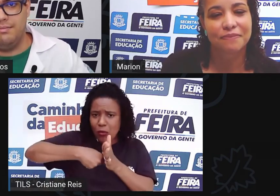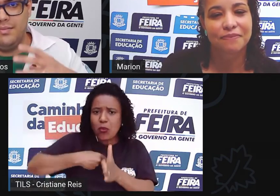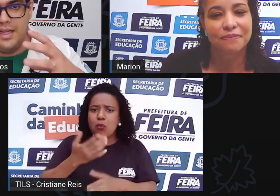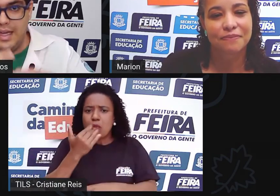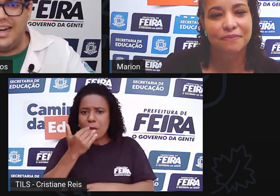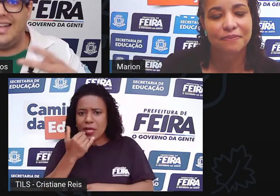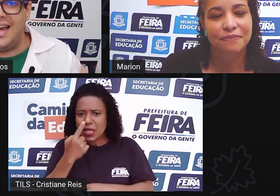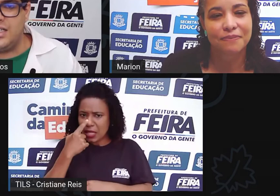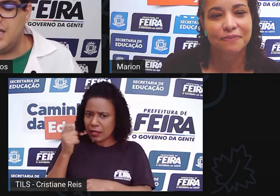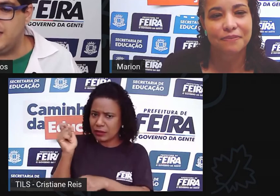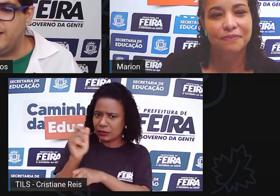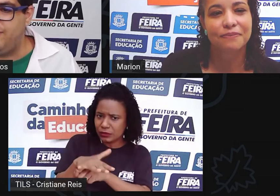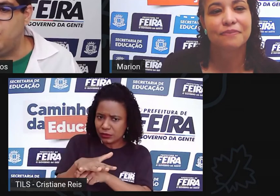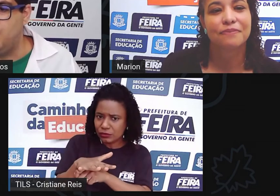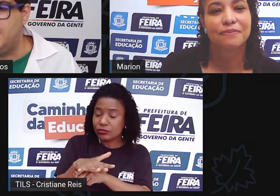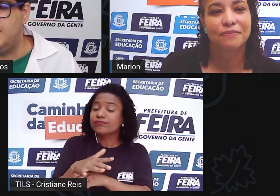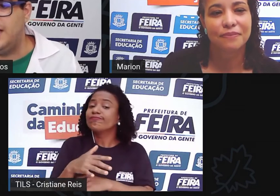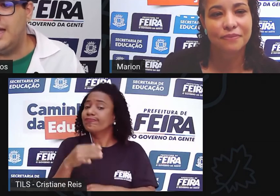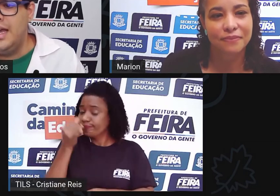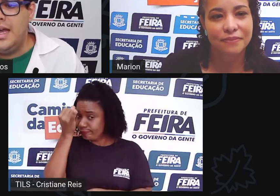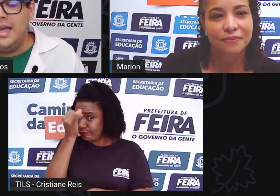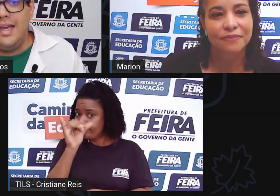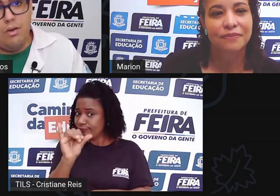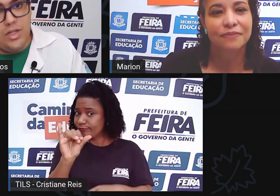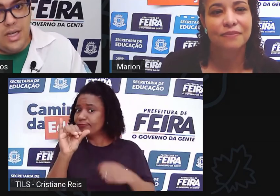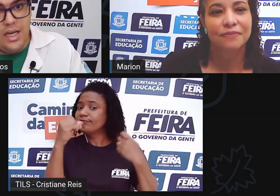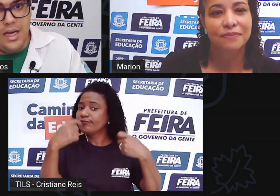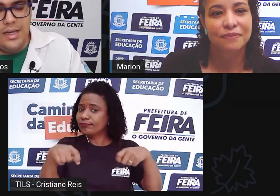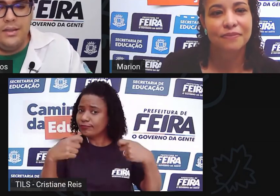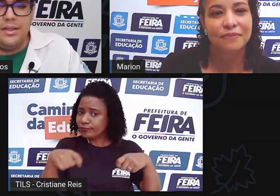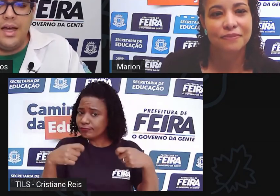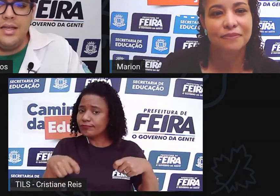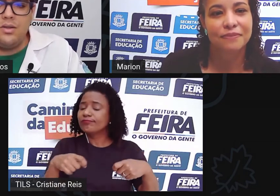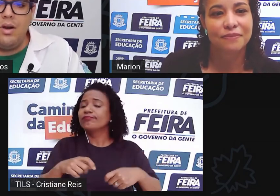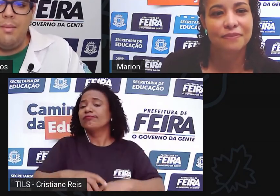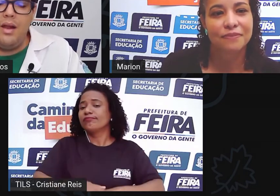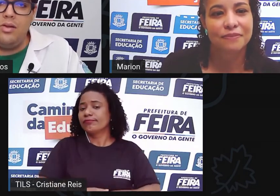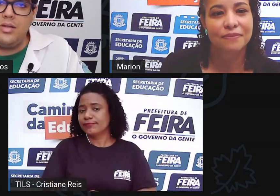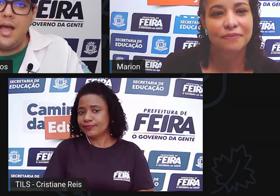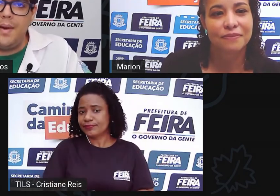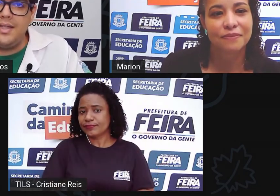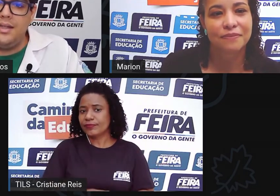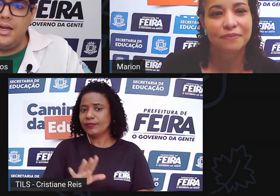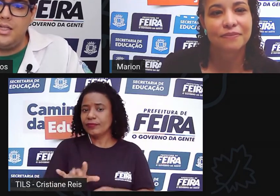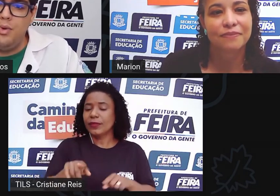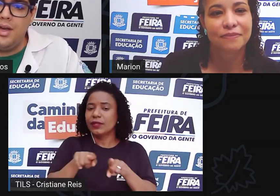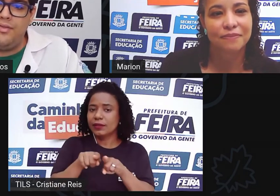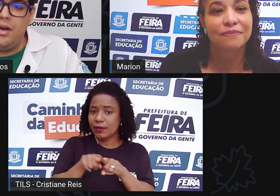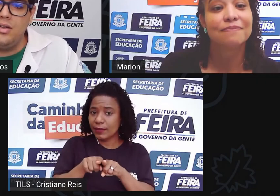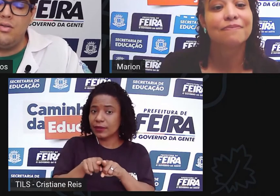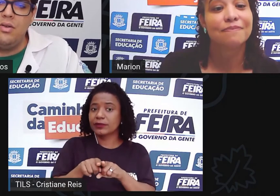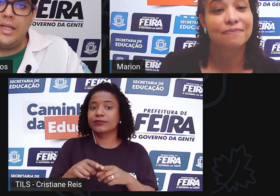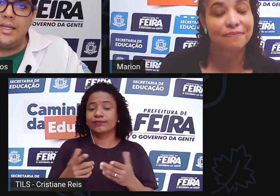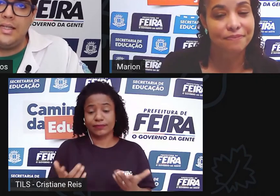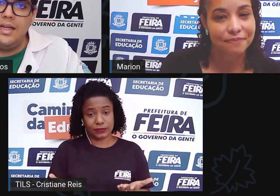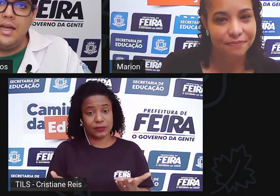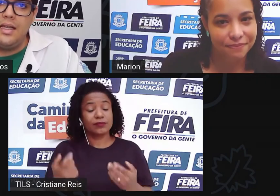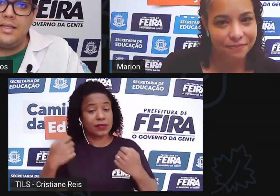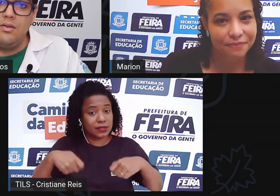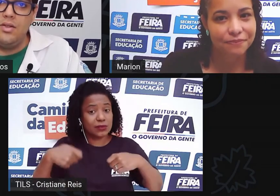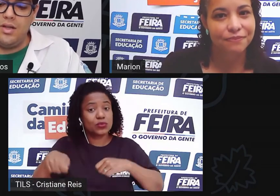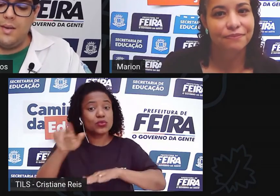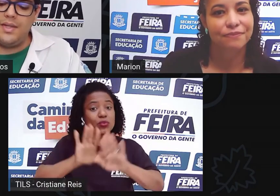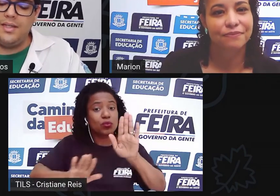dessa engrenagem aí da fome, né? E eu diria, né, escolher melhor nossos representantes, porque afinal de contas